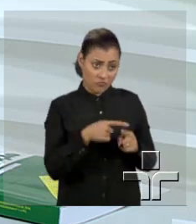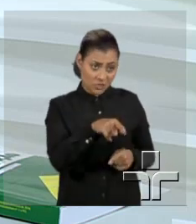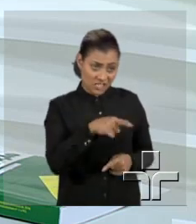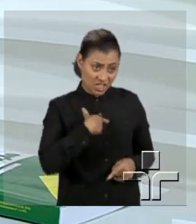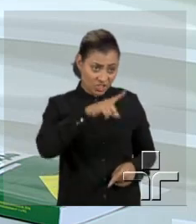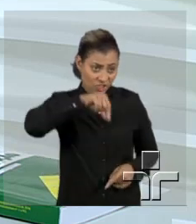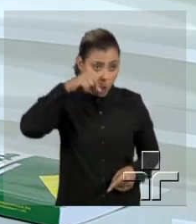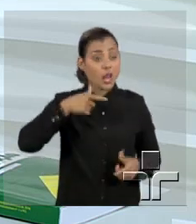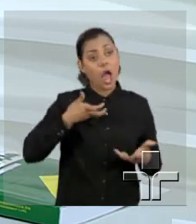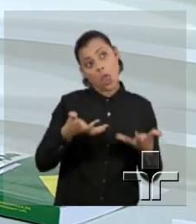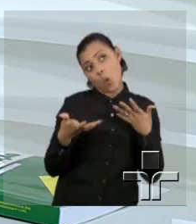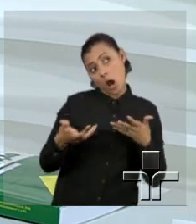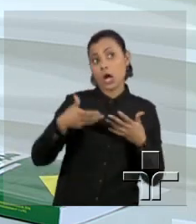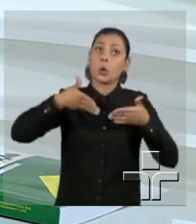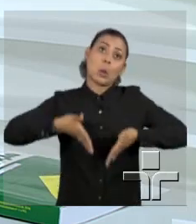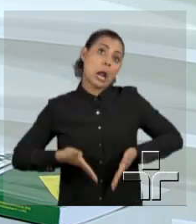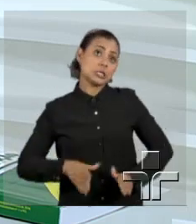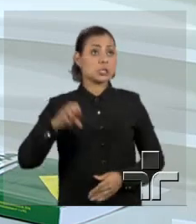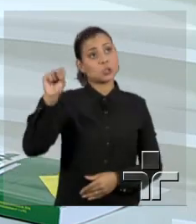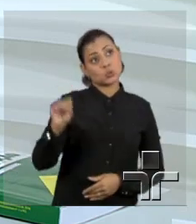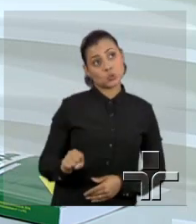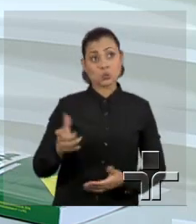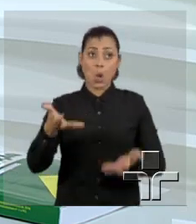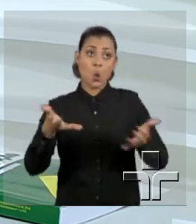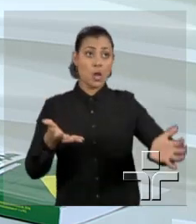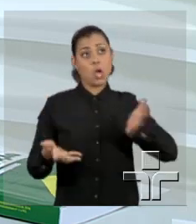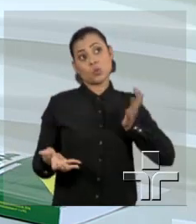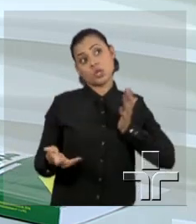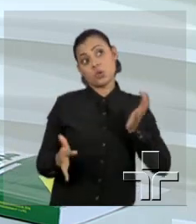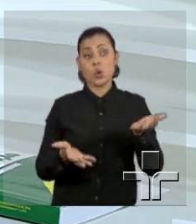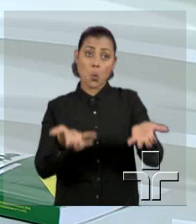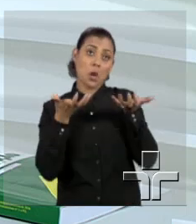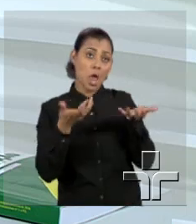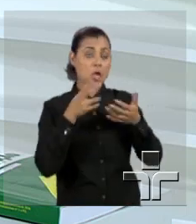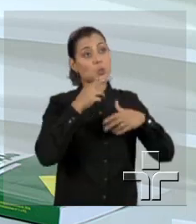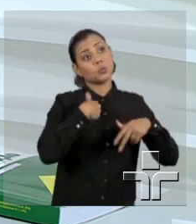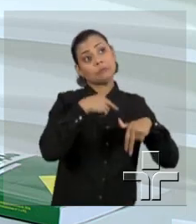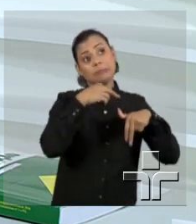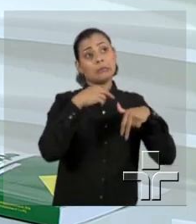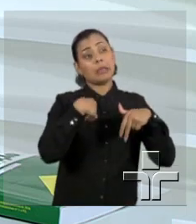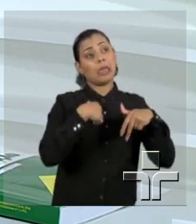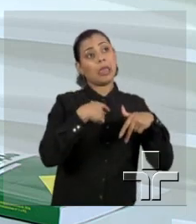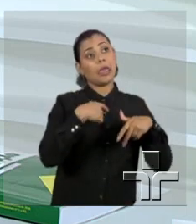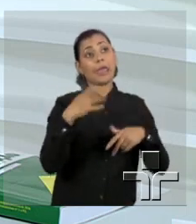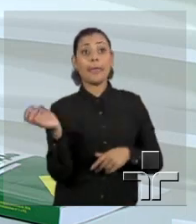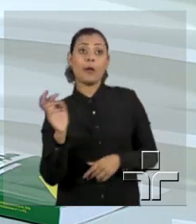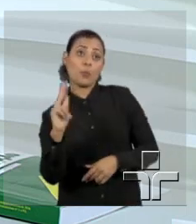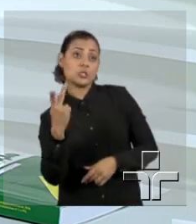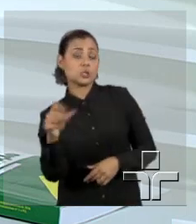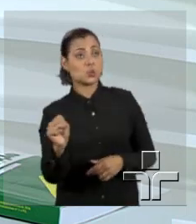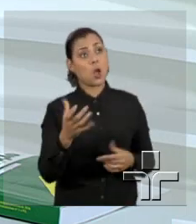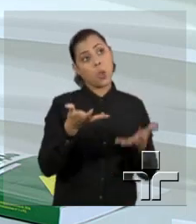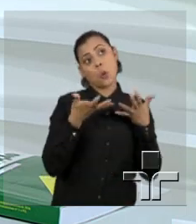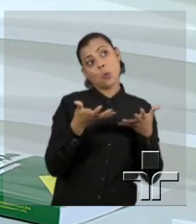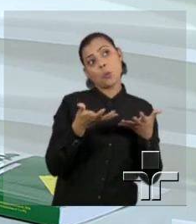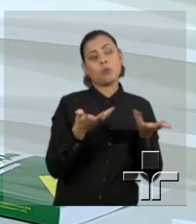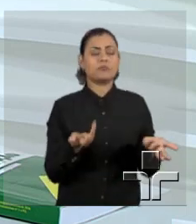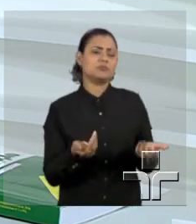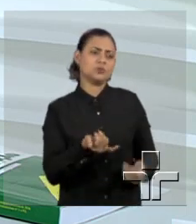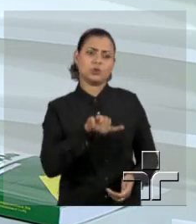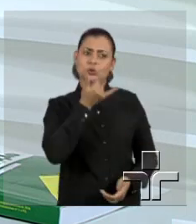não determina onde vai nascer a sua condição social, a sua preferência sexual, ou o seu modo sexual de ser, mais do que